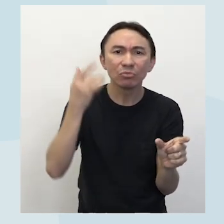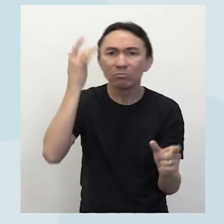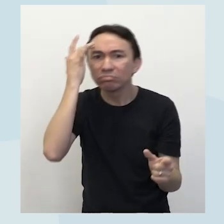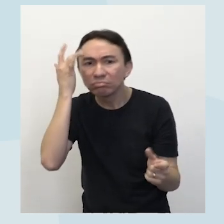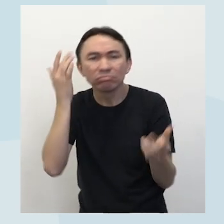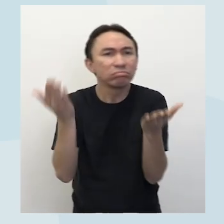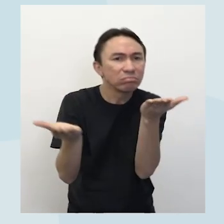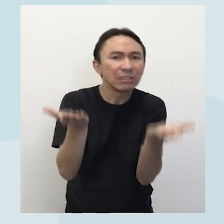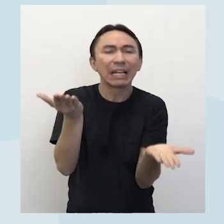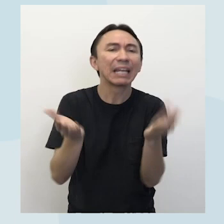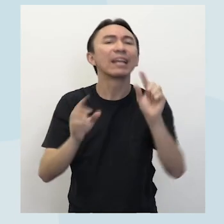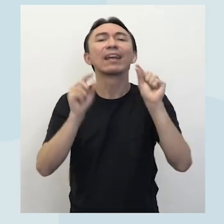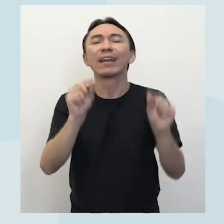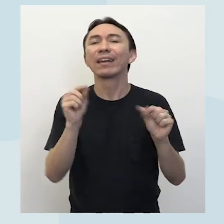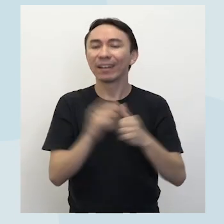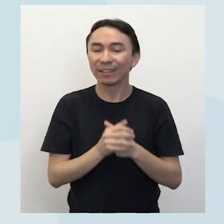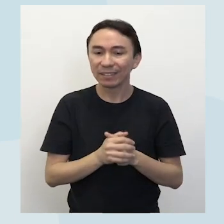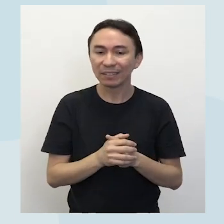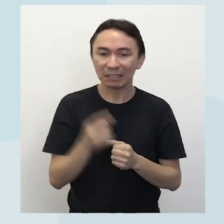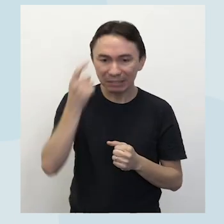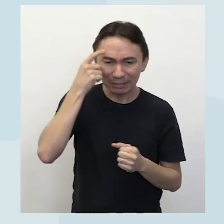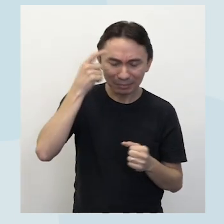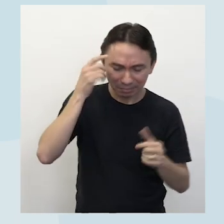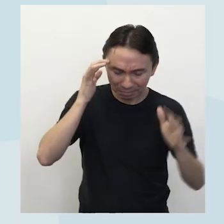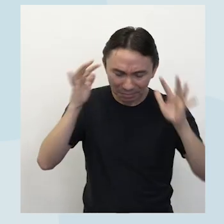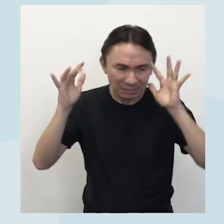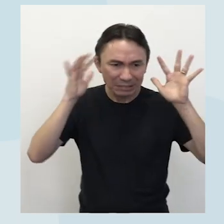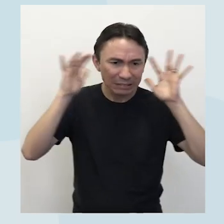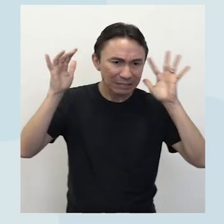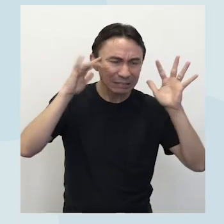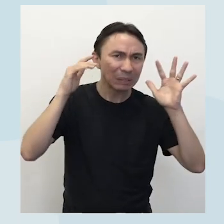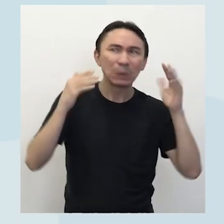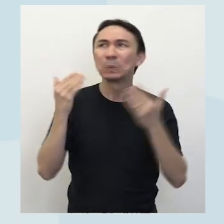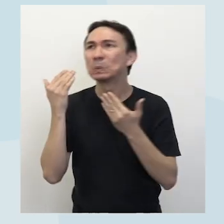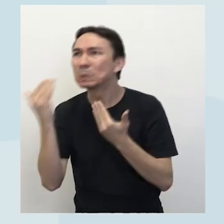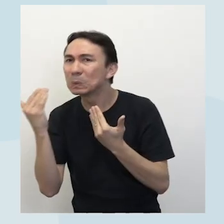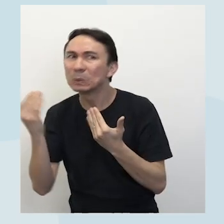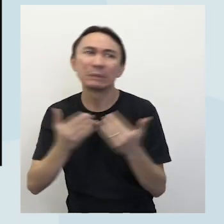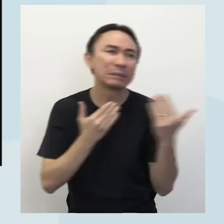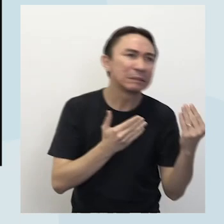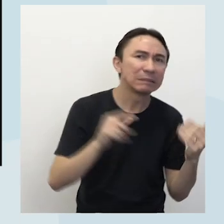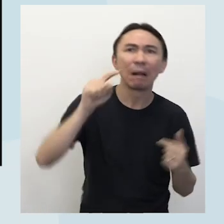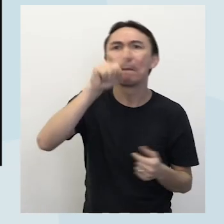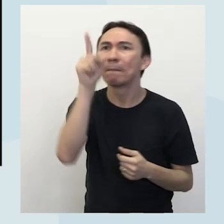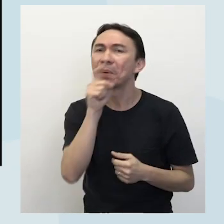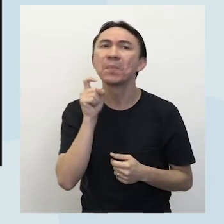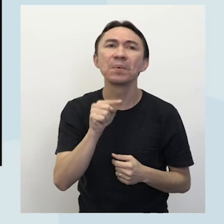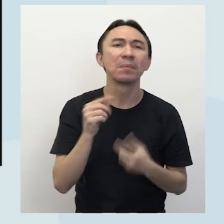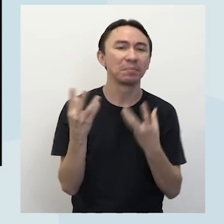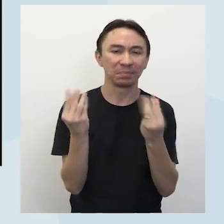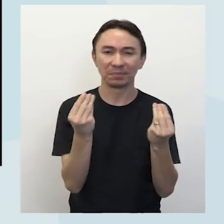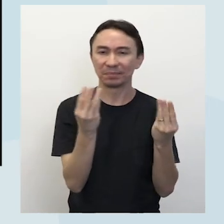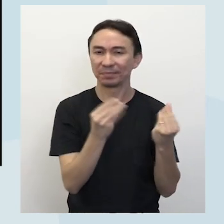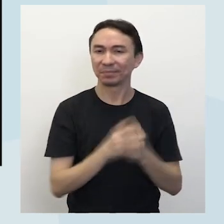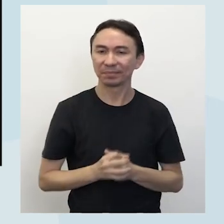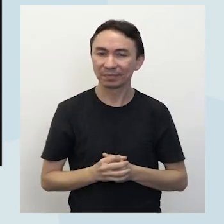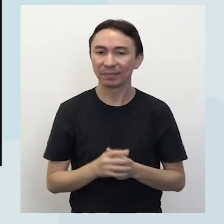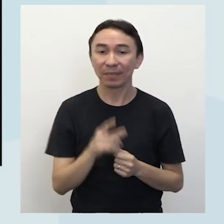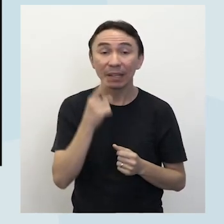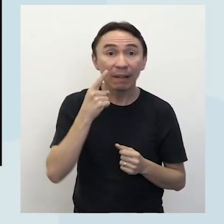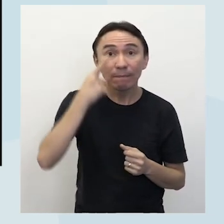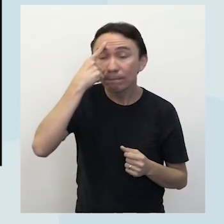gente, ela só colocou a cabeça dele com esses pensamentos, cheios de dúvidas, cheios de interrogações. A partir daquela